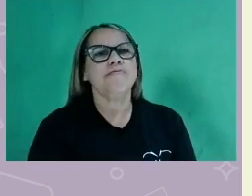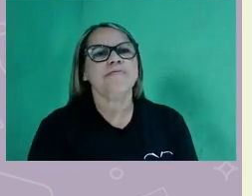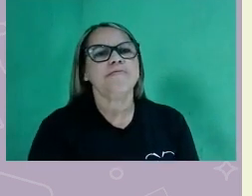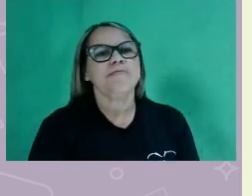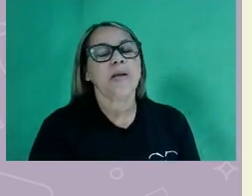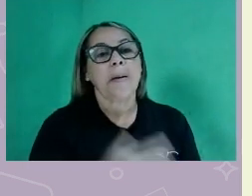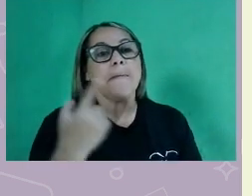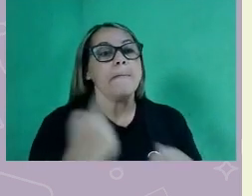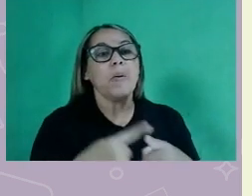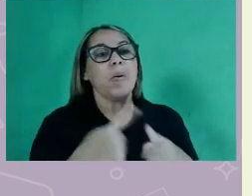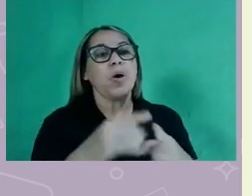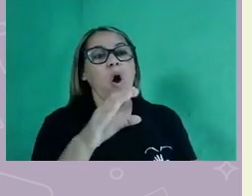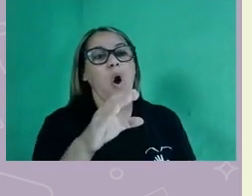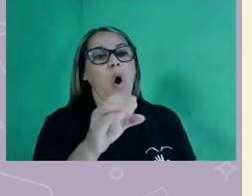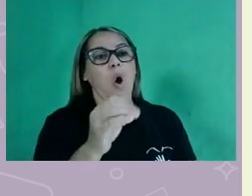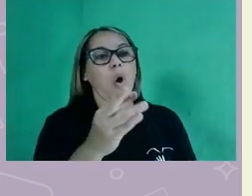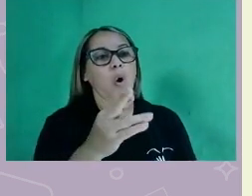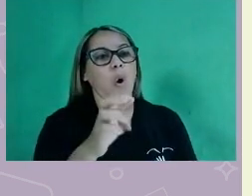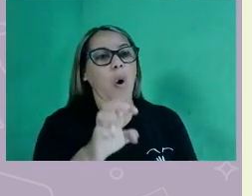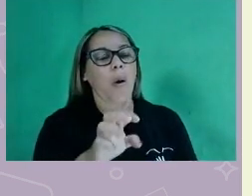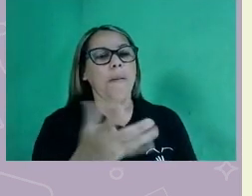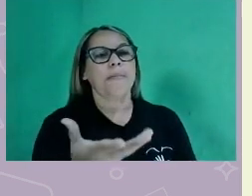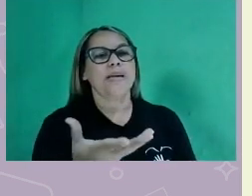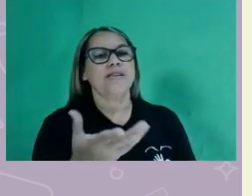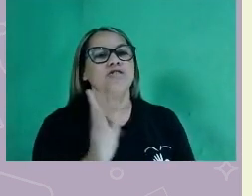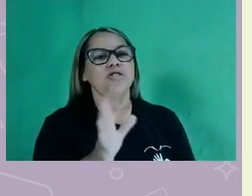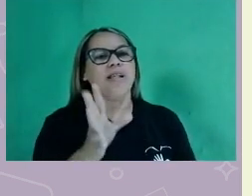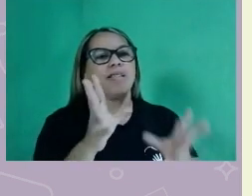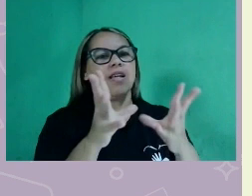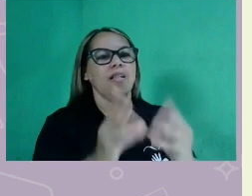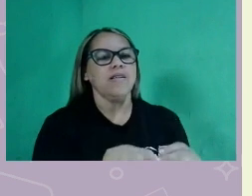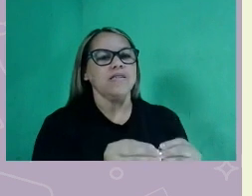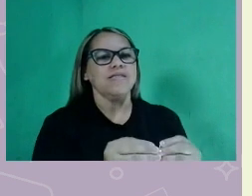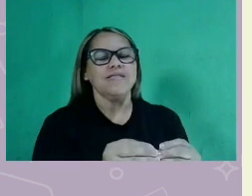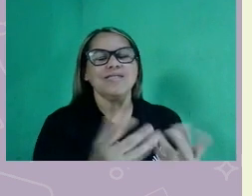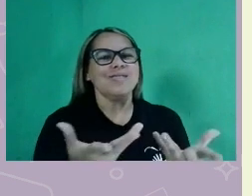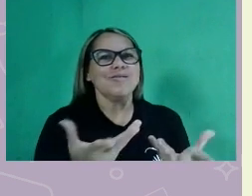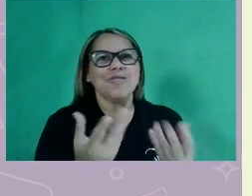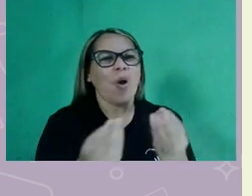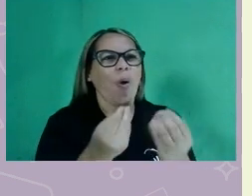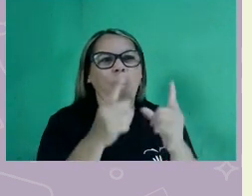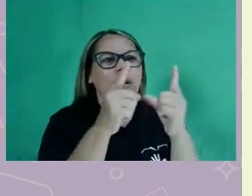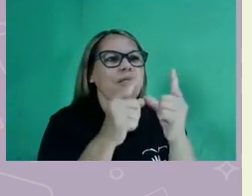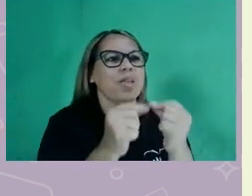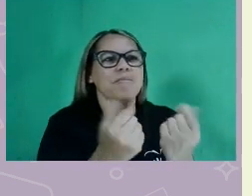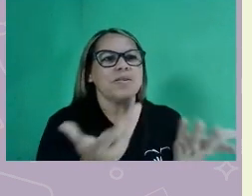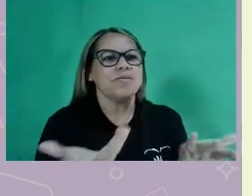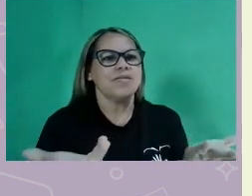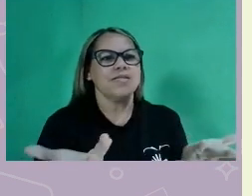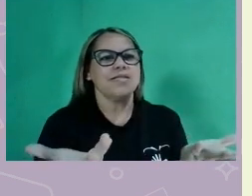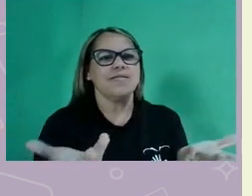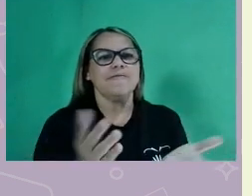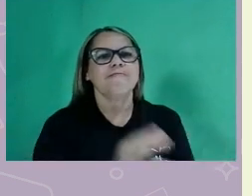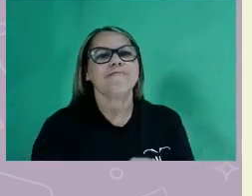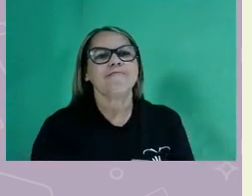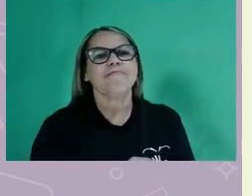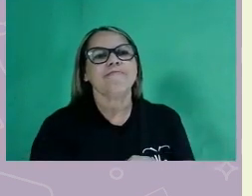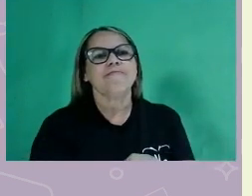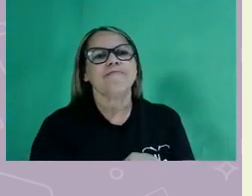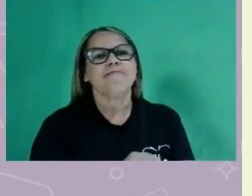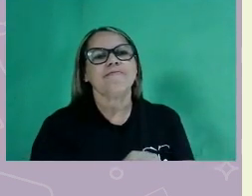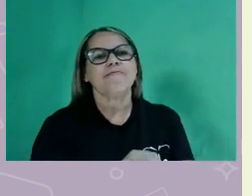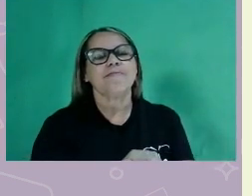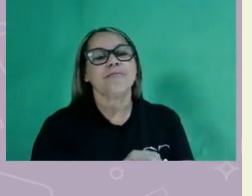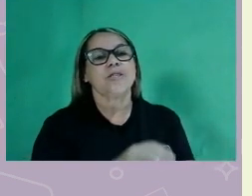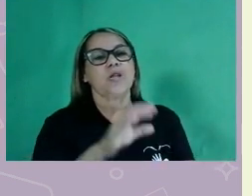porque o cobre está no estado oxidado então ele não vai poder reduzir alguém então